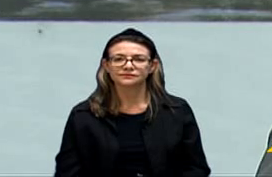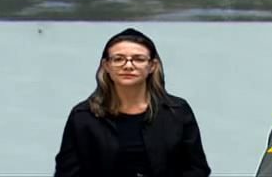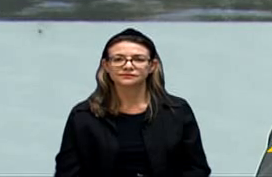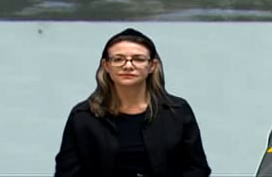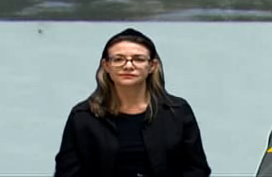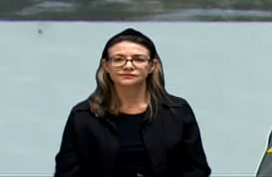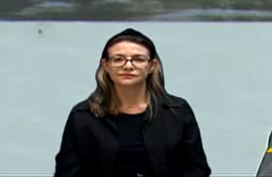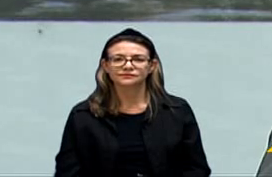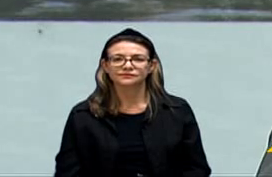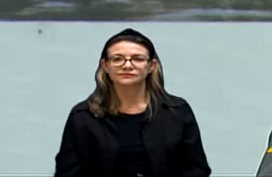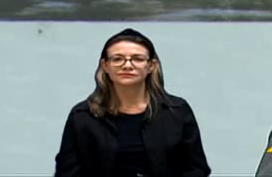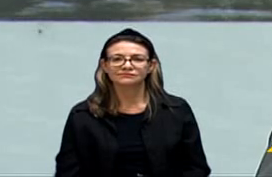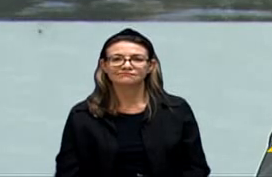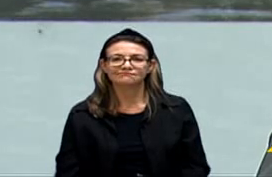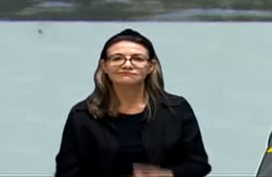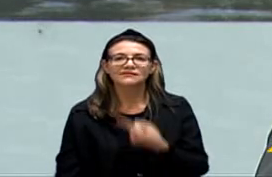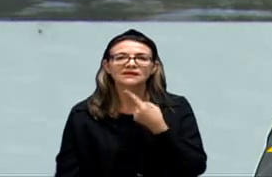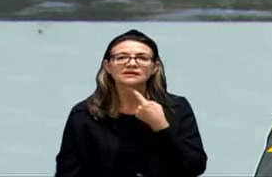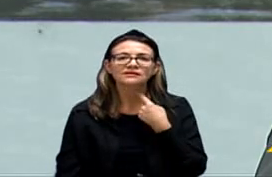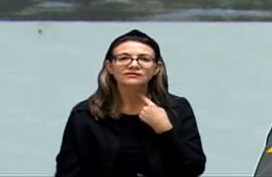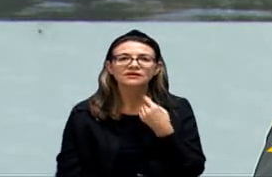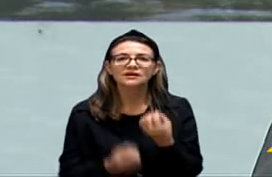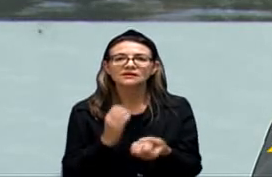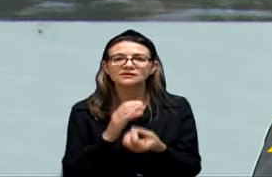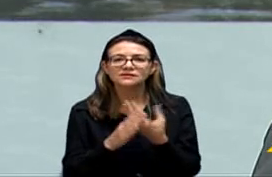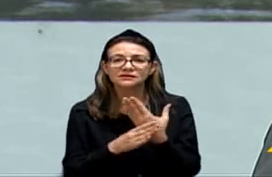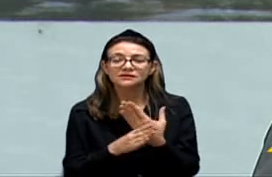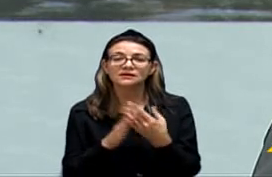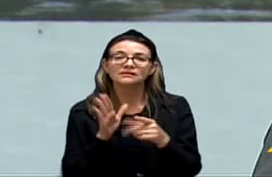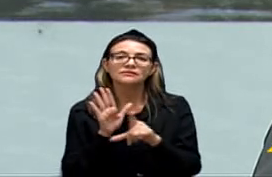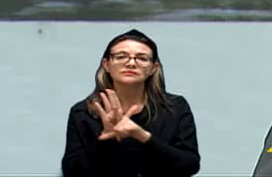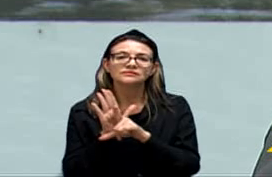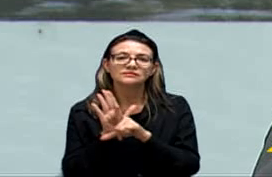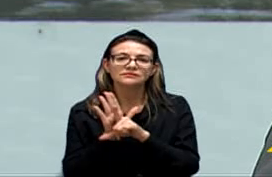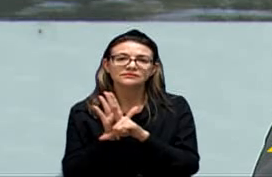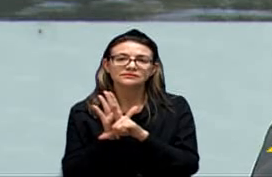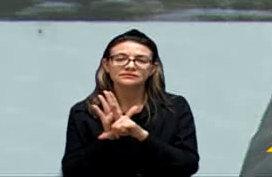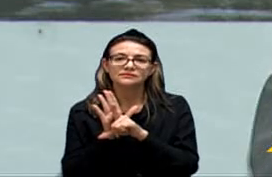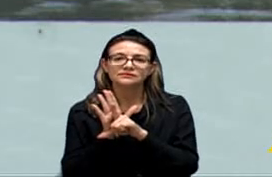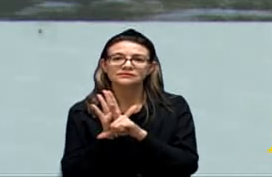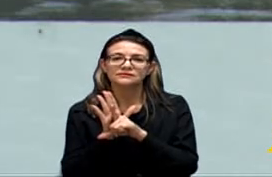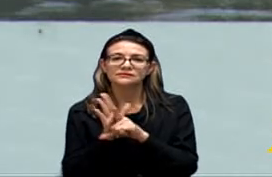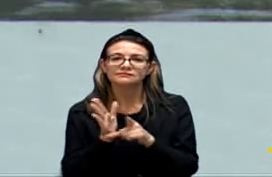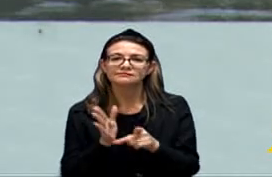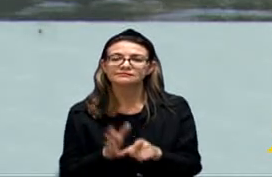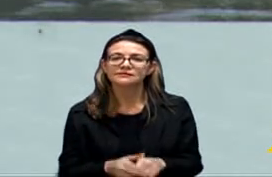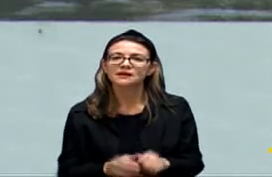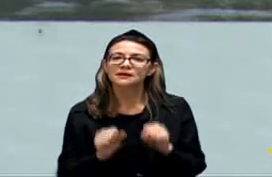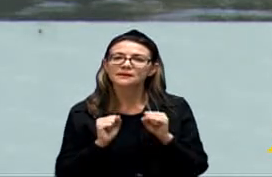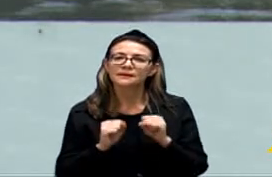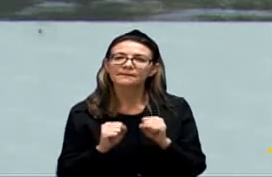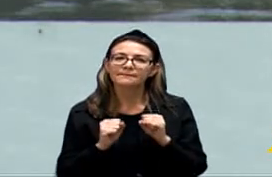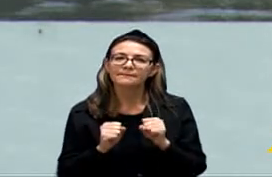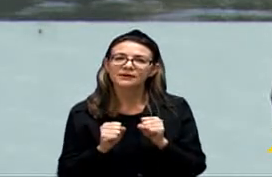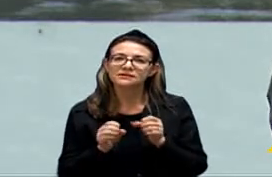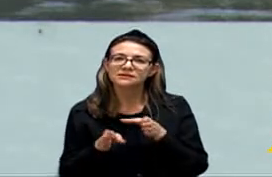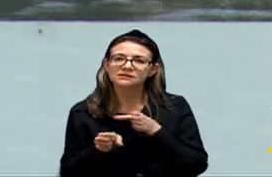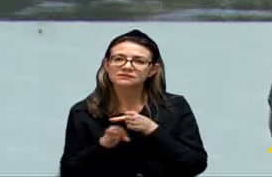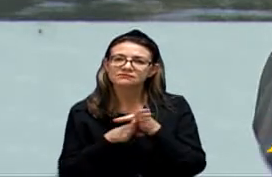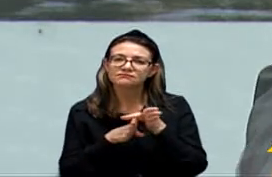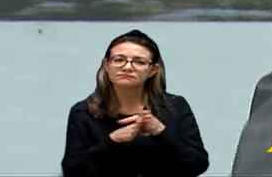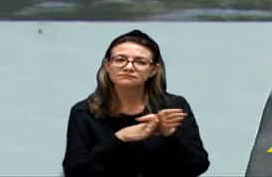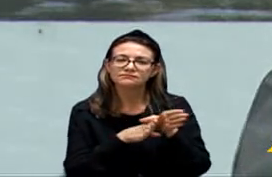esta esta vontade de criar uma legislação Municipal que pudesse disciplinar a